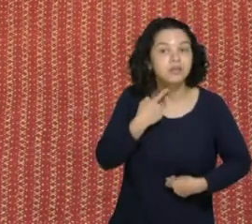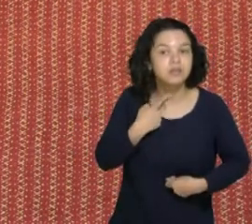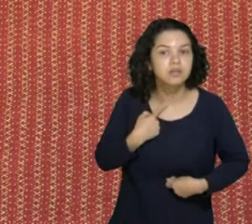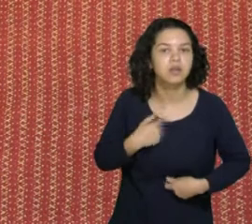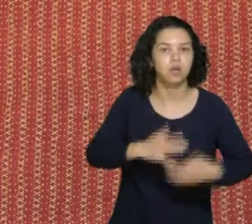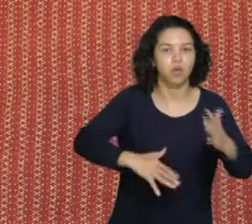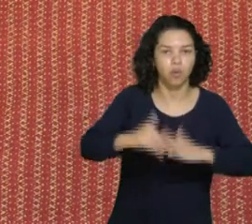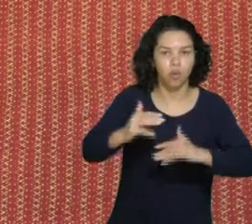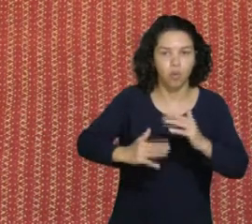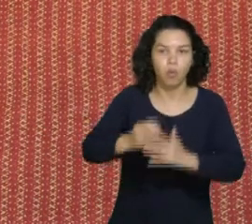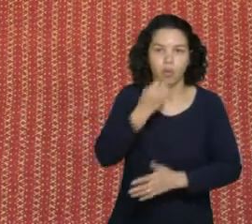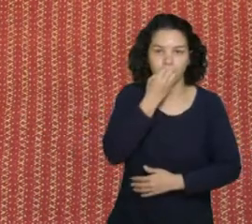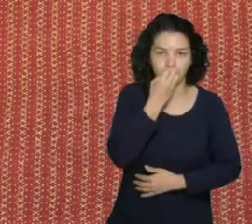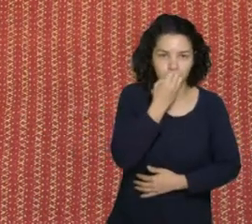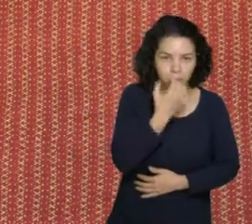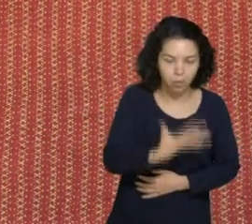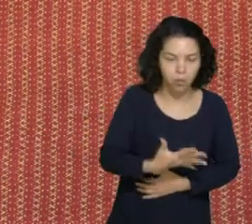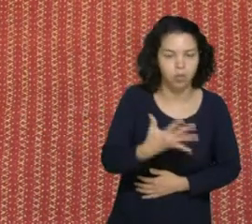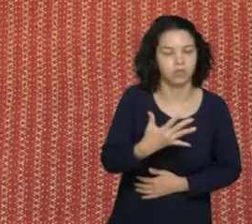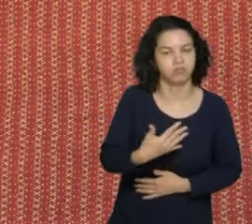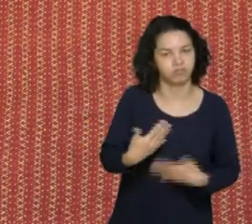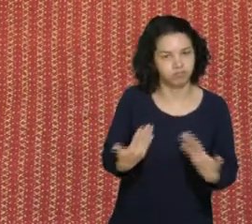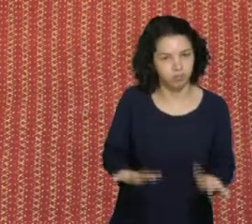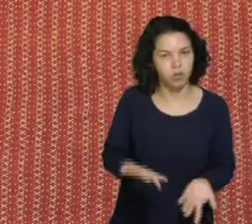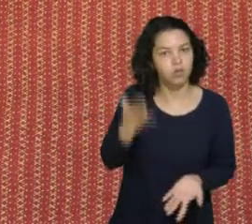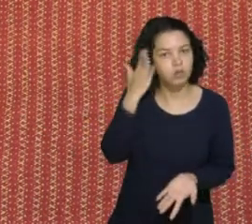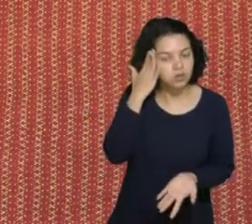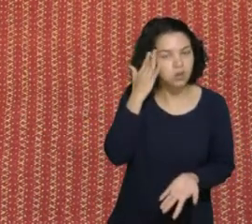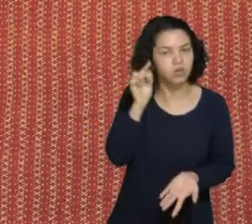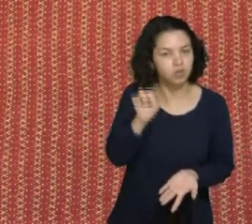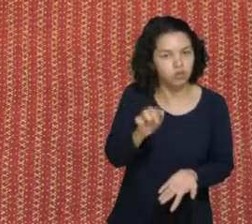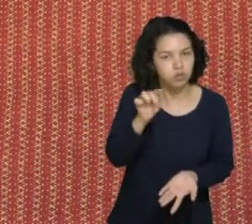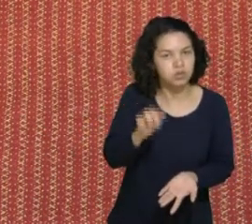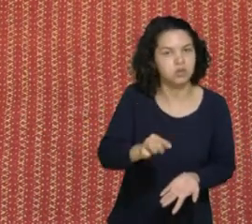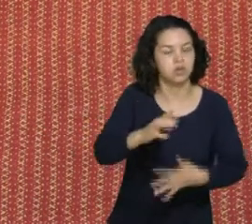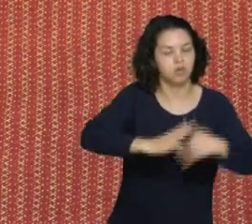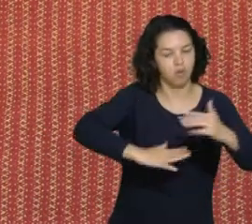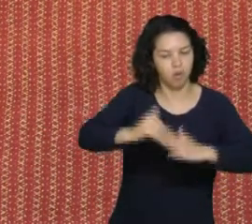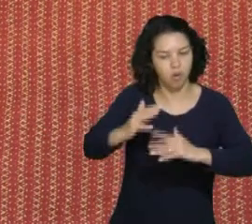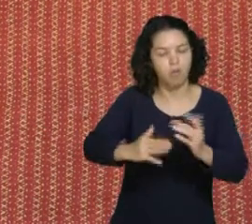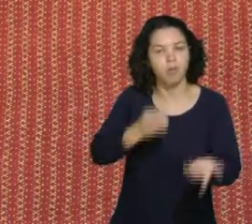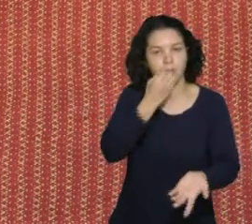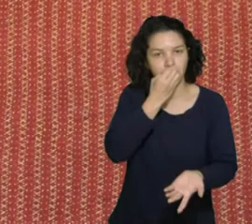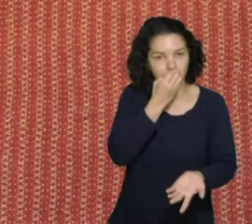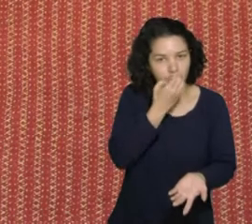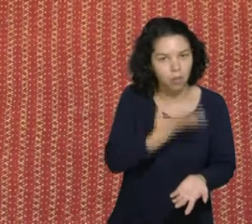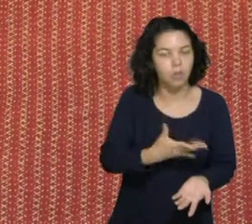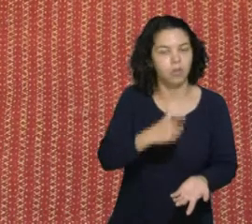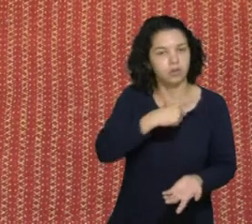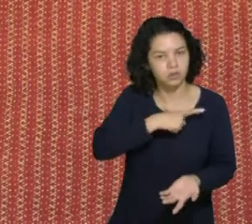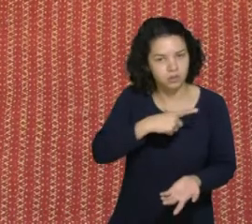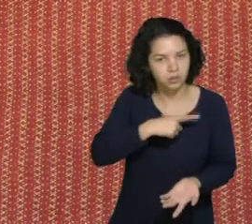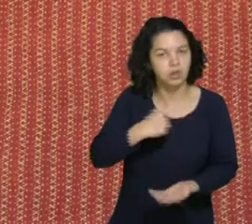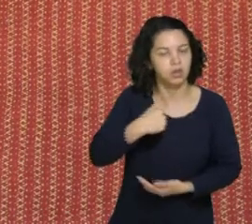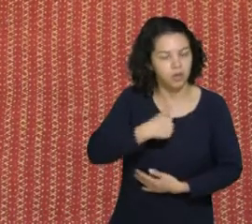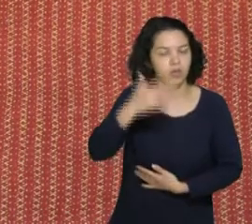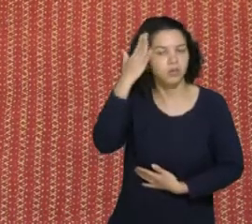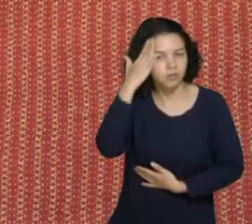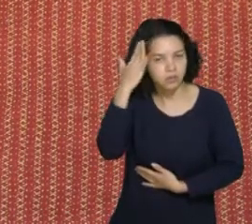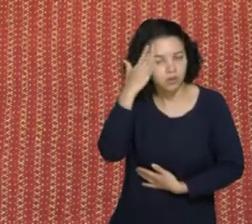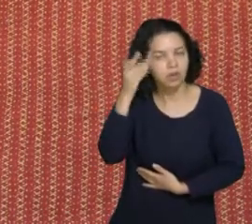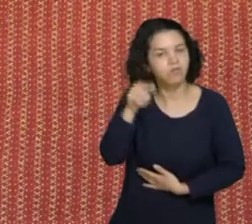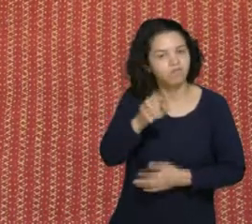um homem que pratica a caridade e eu sei disso sei da história do Senhor do longo tempo ali sua prática isso é é o diferencial né